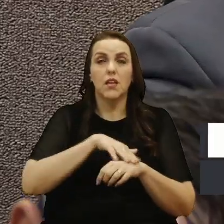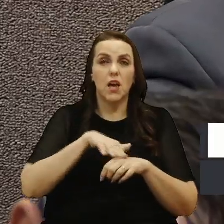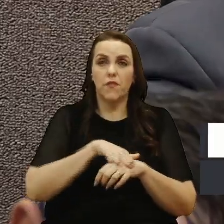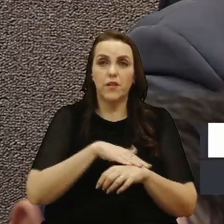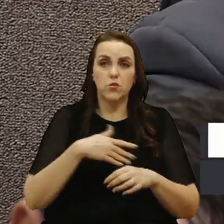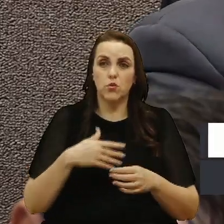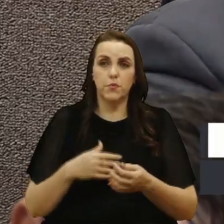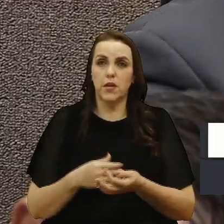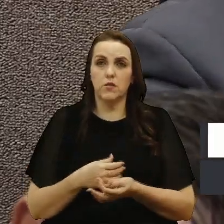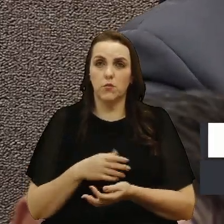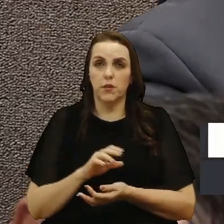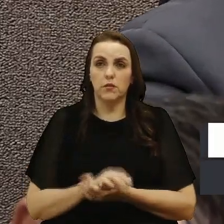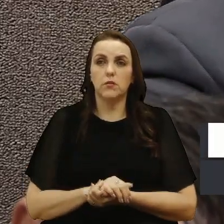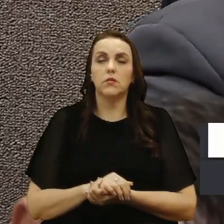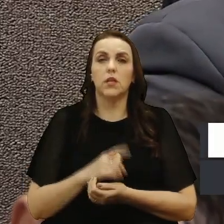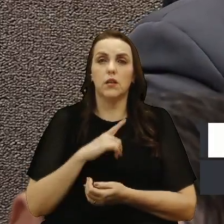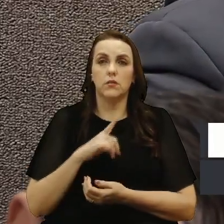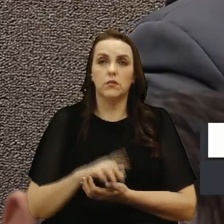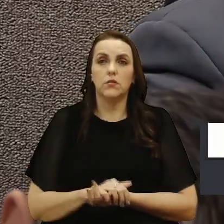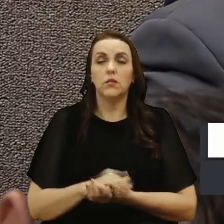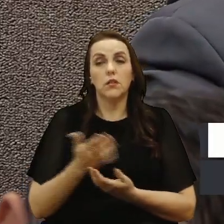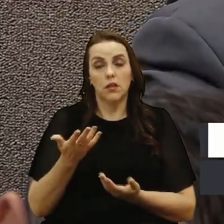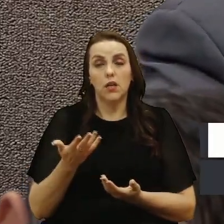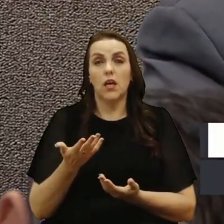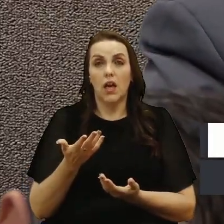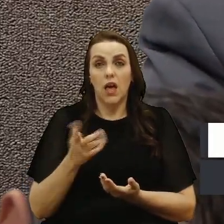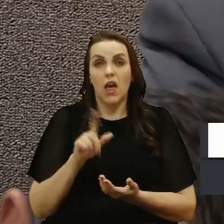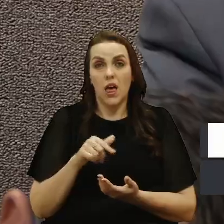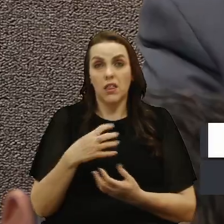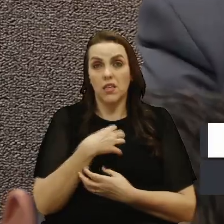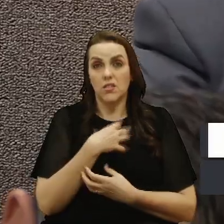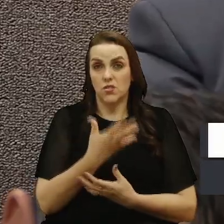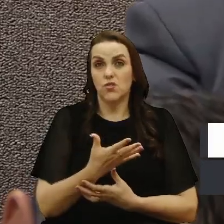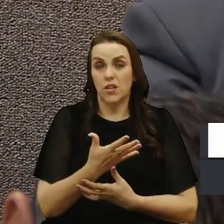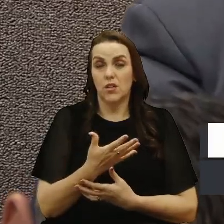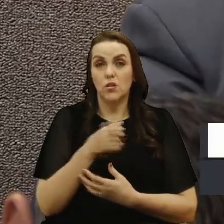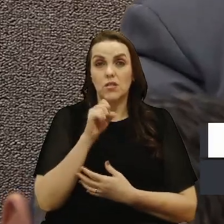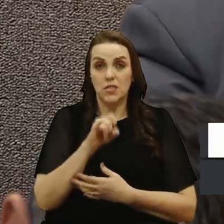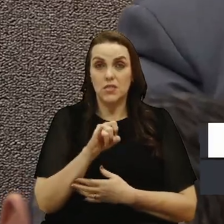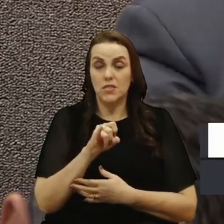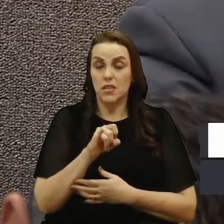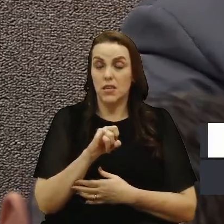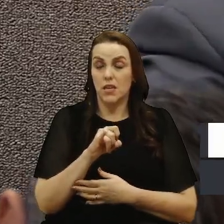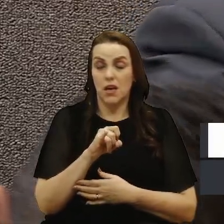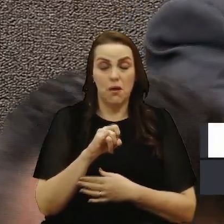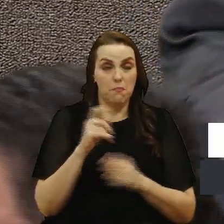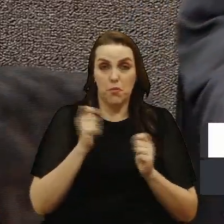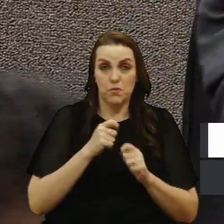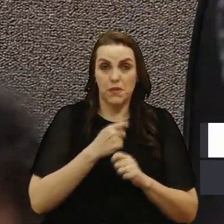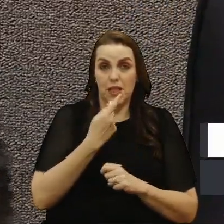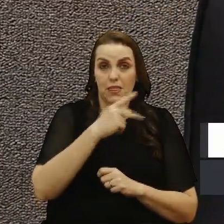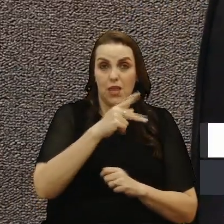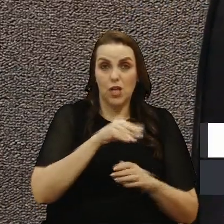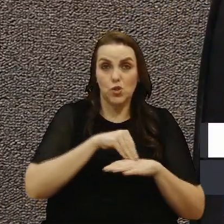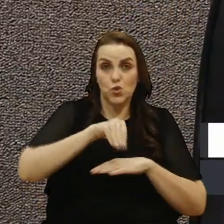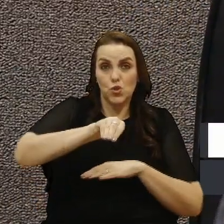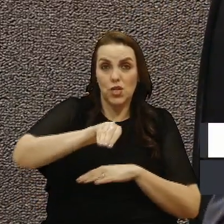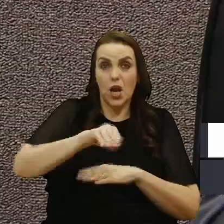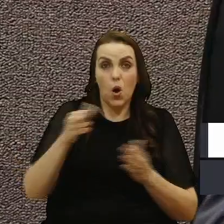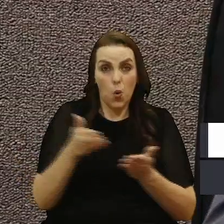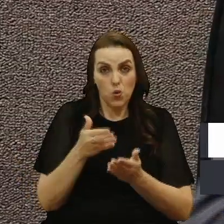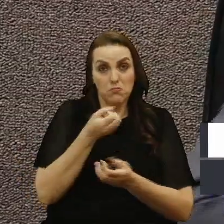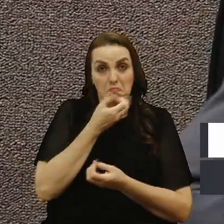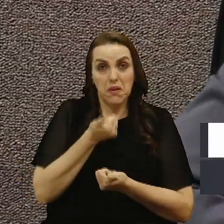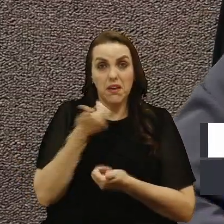ele e não ficar criticando dessa forma. Então, talvez, se o seu pretendente não foi o indicado, hoje nós estamos muito bem